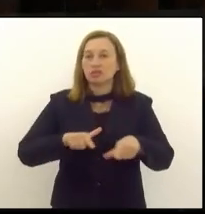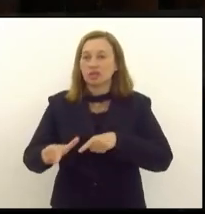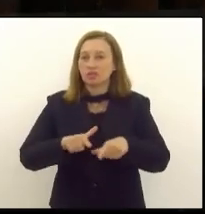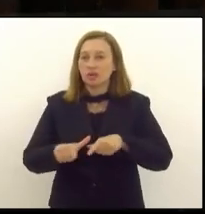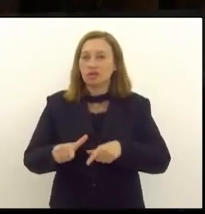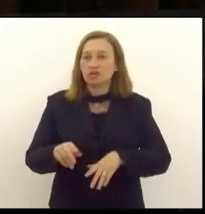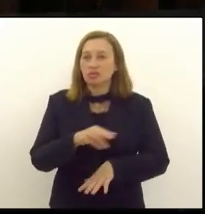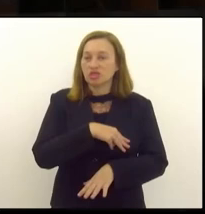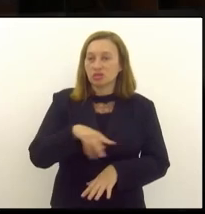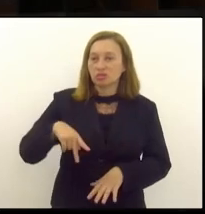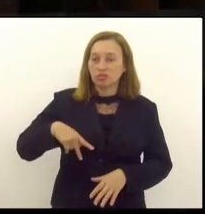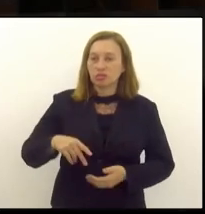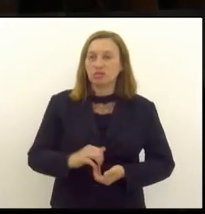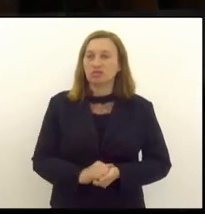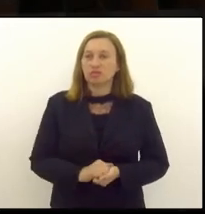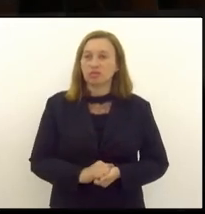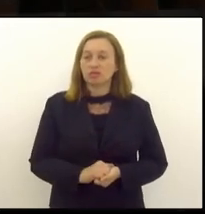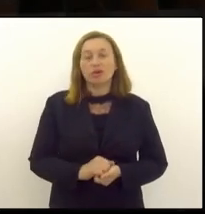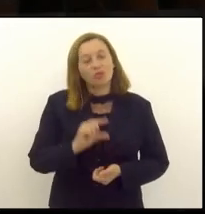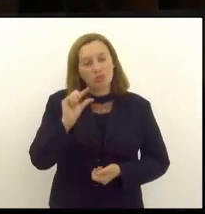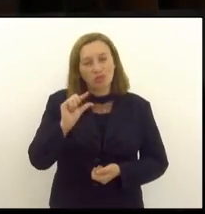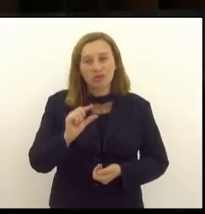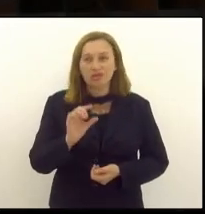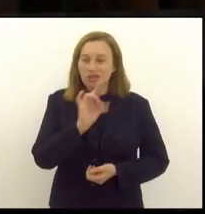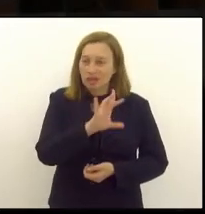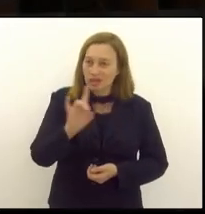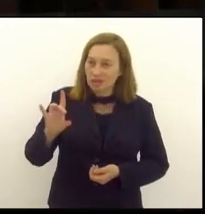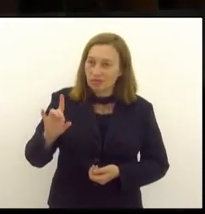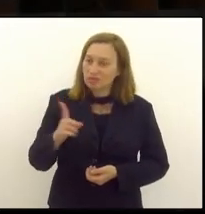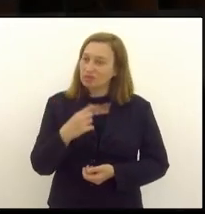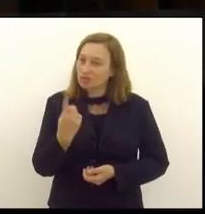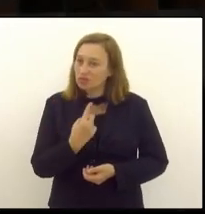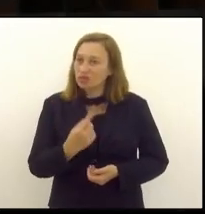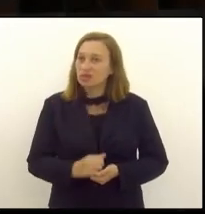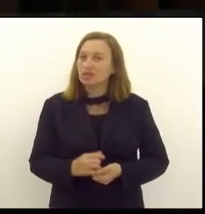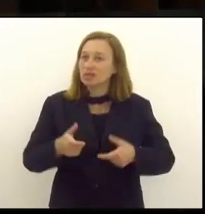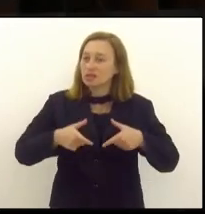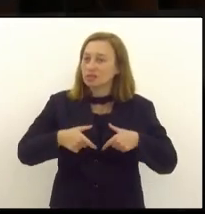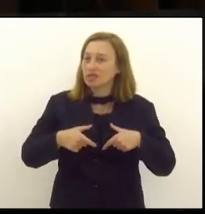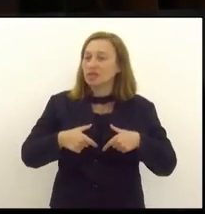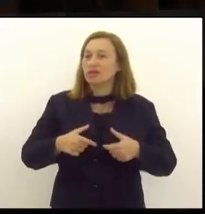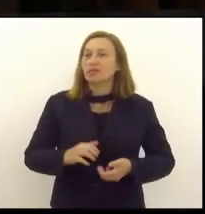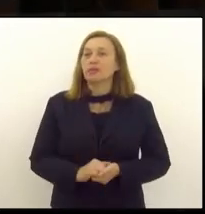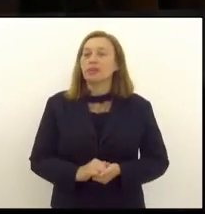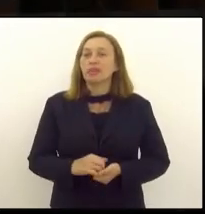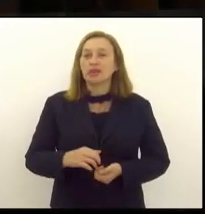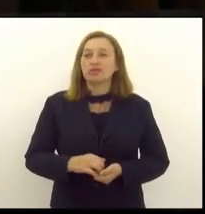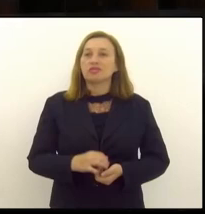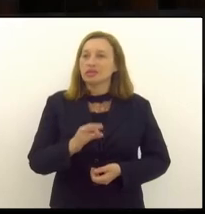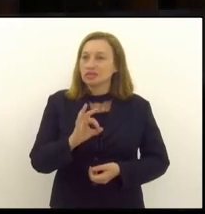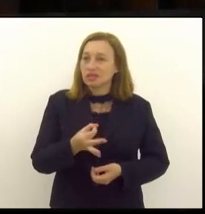Ministério Público do Trabalho. E ela é um pouquinho de cada um de nós. E essa medalha, tenho certeza que